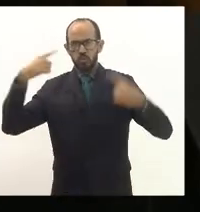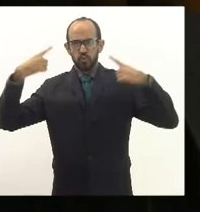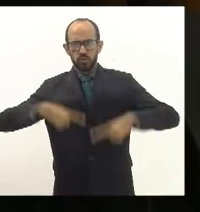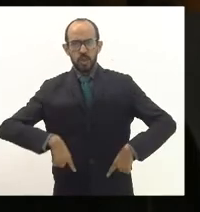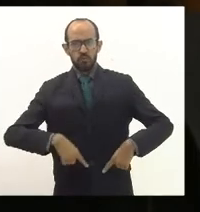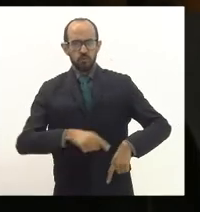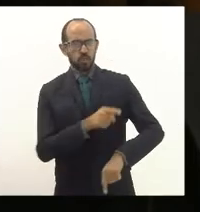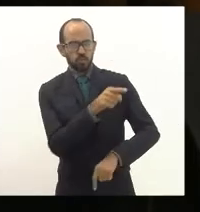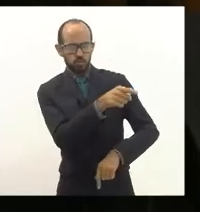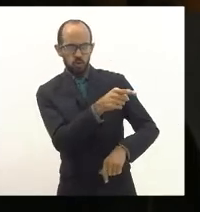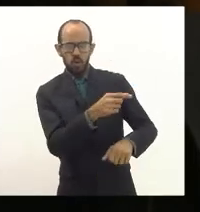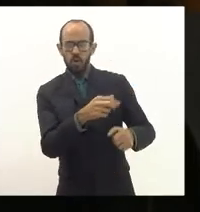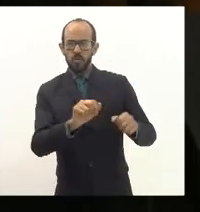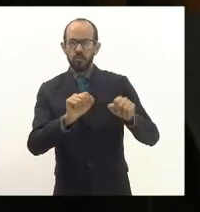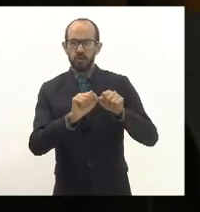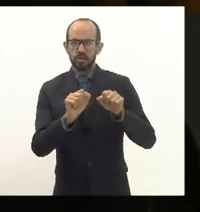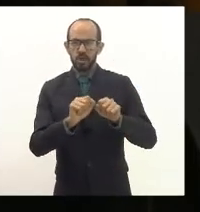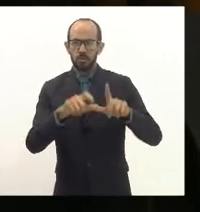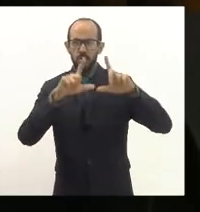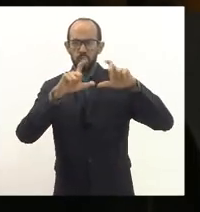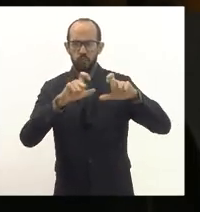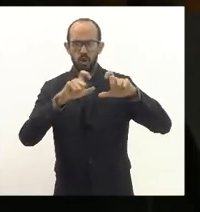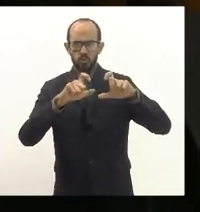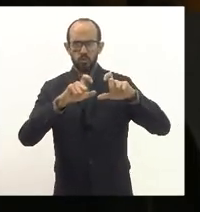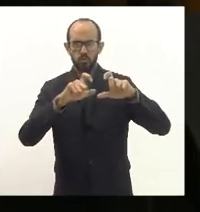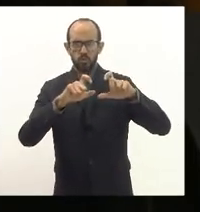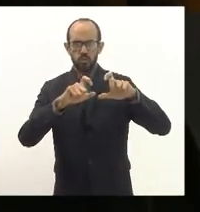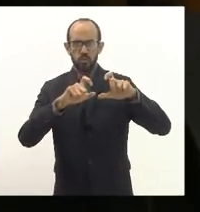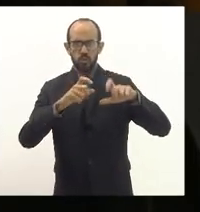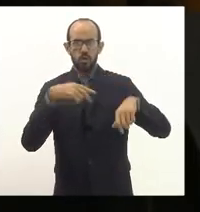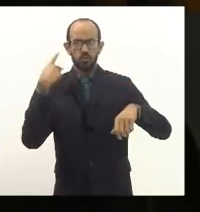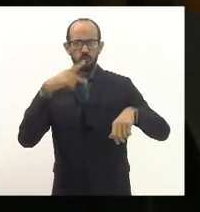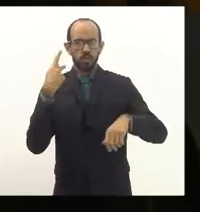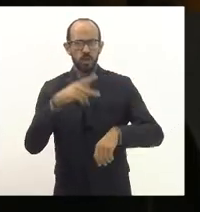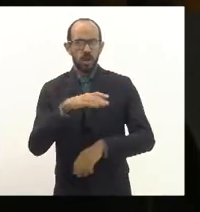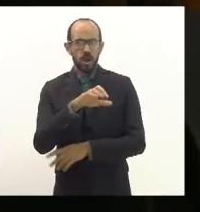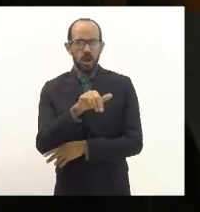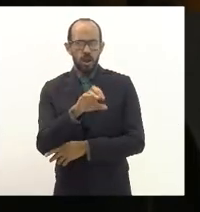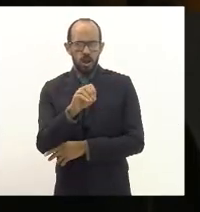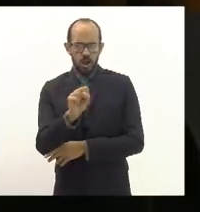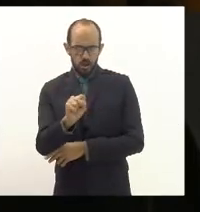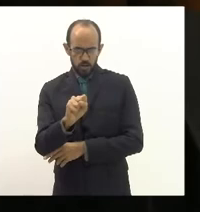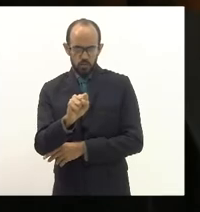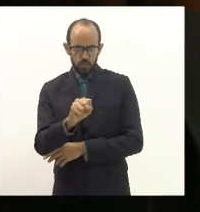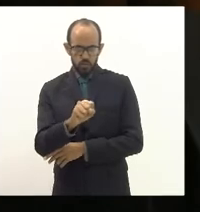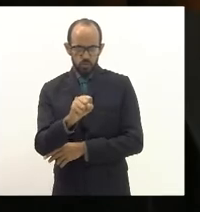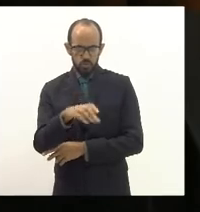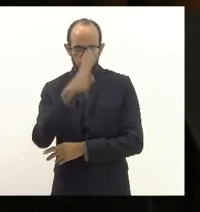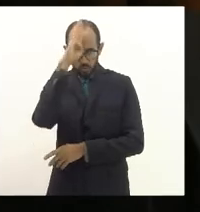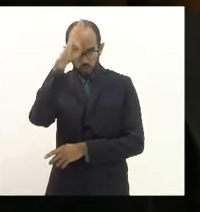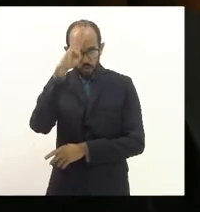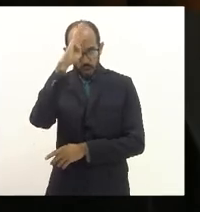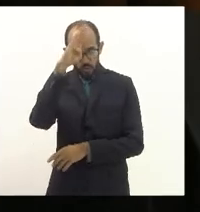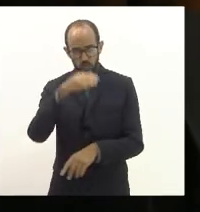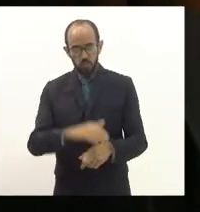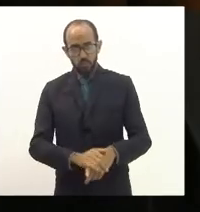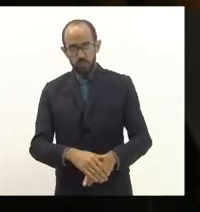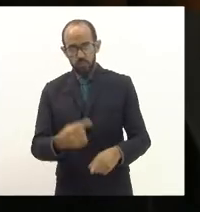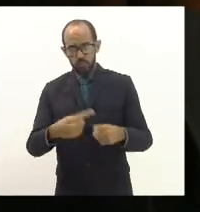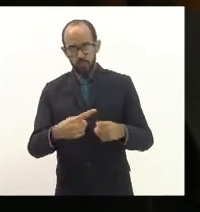a fazer uma foto com o vereador Carlos Bolsonaro, porque esse é um